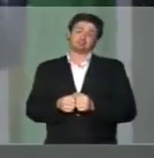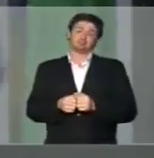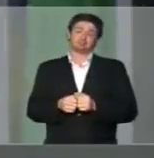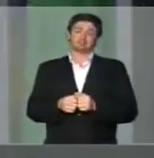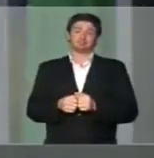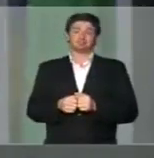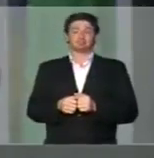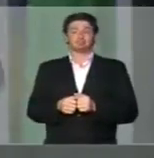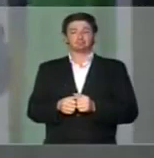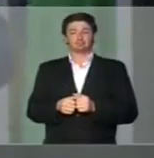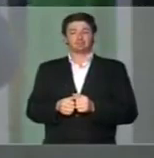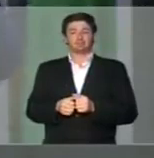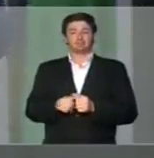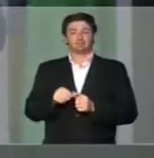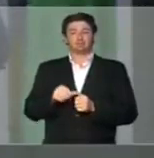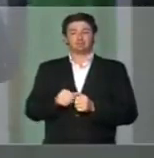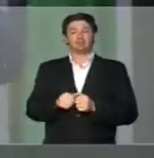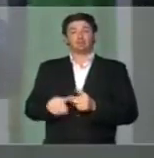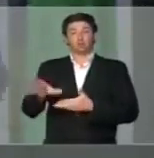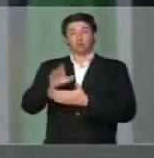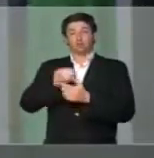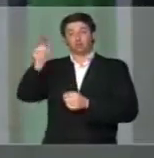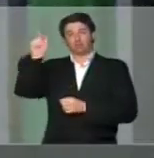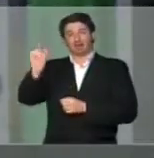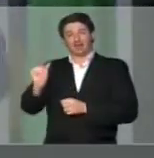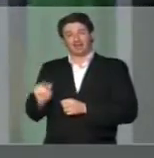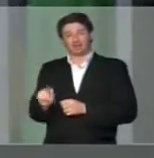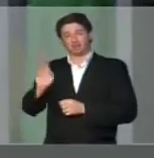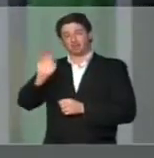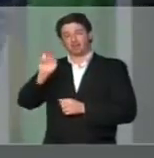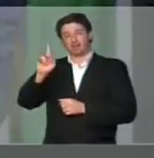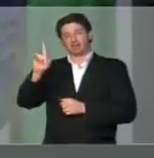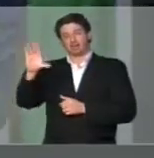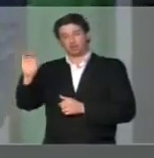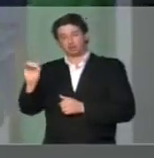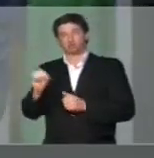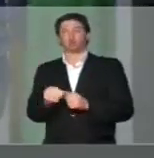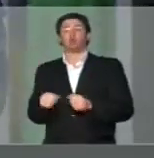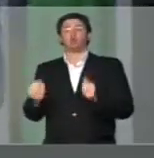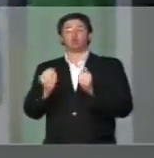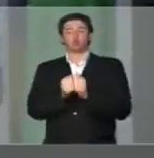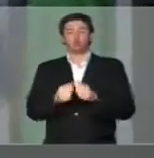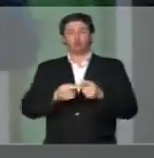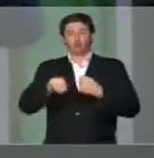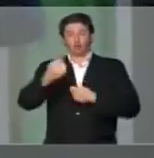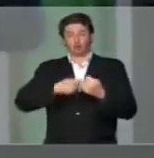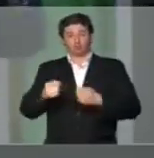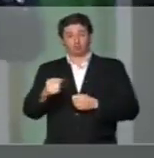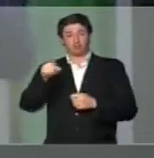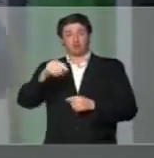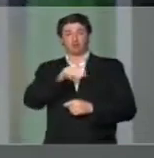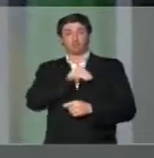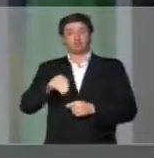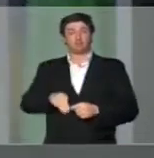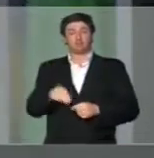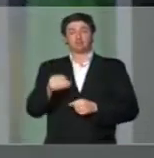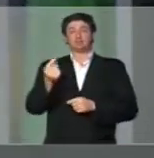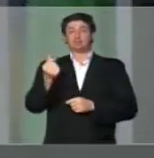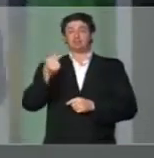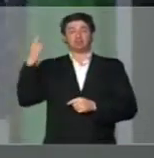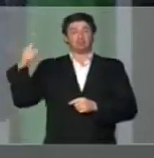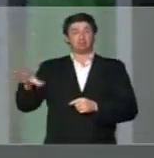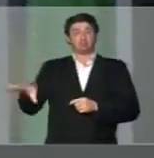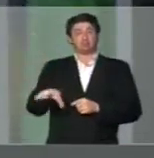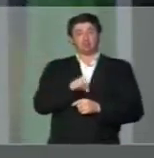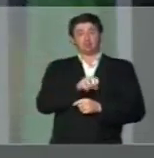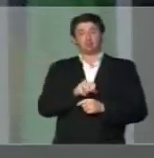importar, lá no, junto ao Bradesco, junto ao mercado financeiro, o seu ministro da Fazenda,